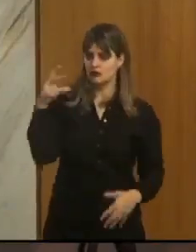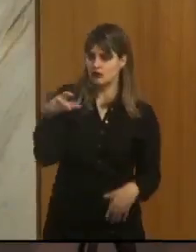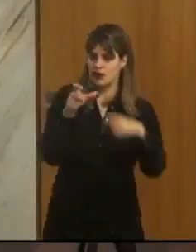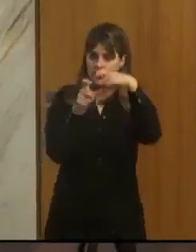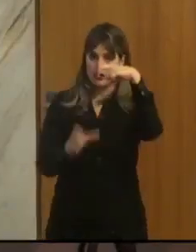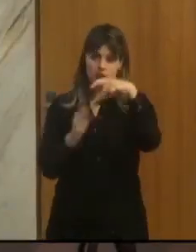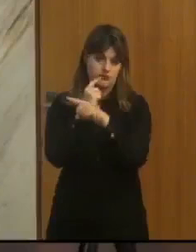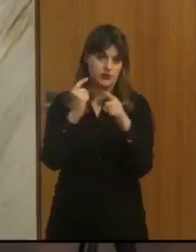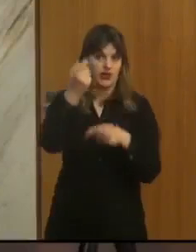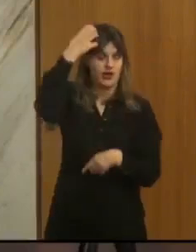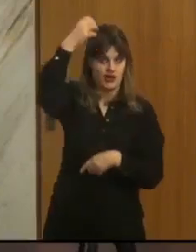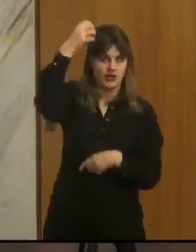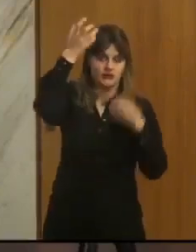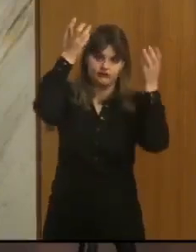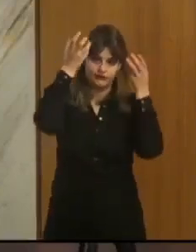seu reinado que